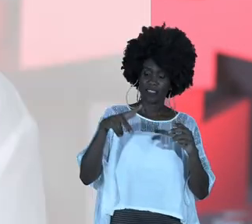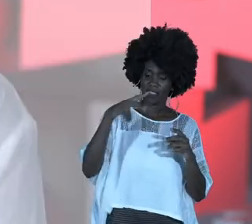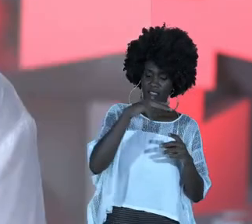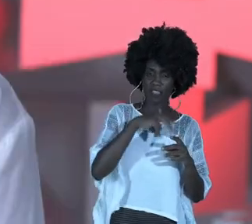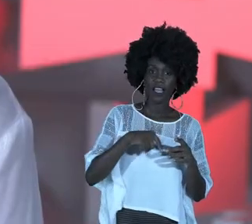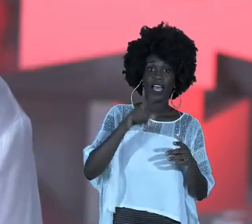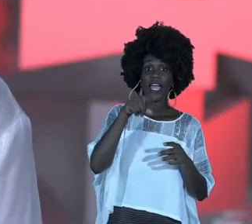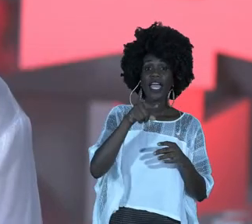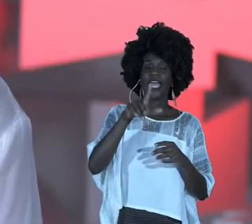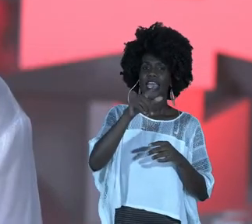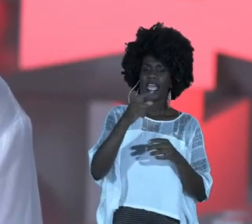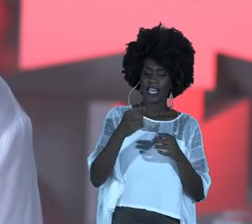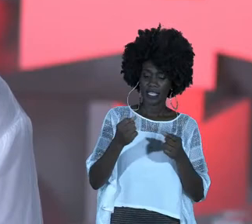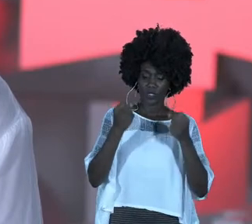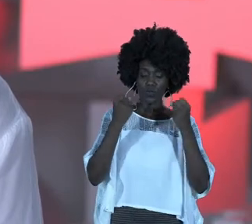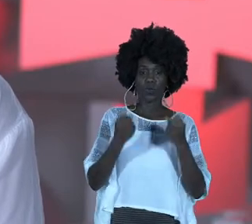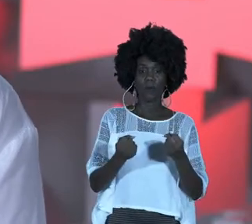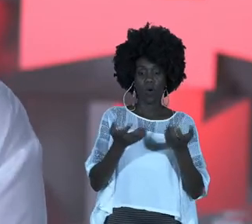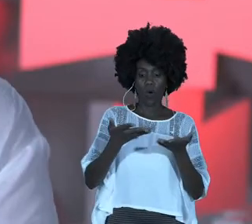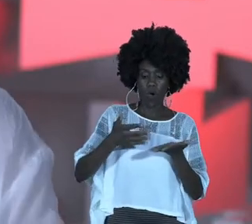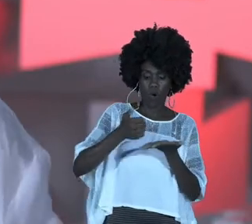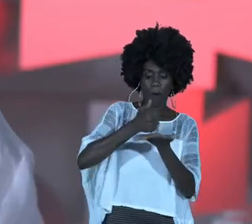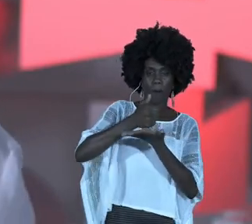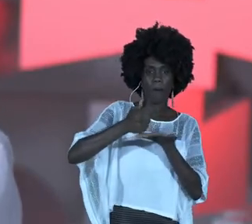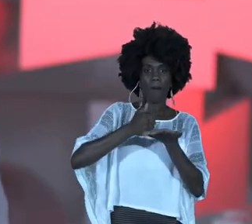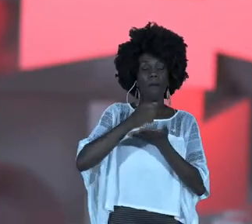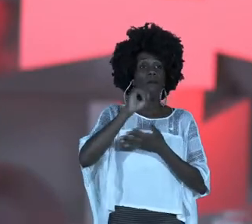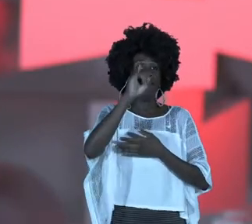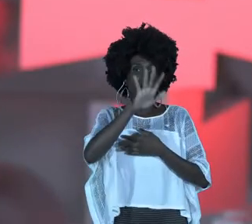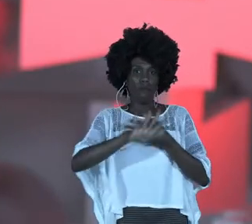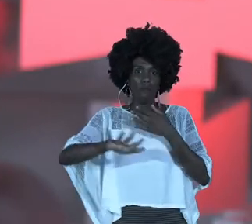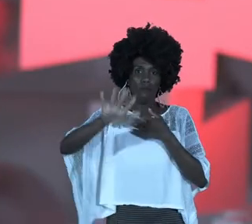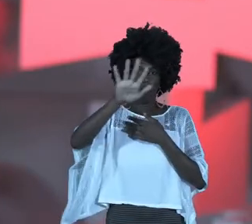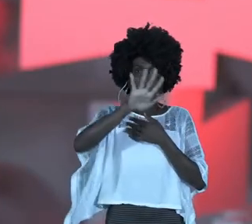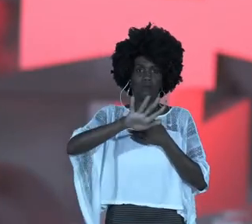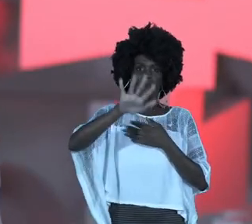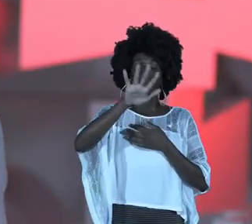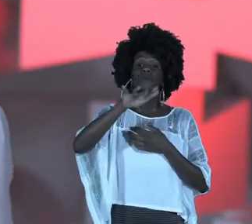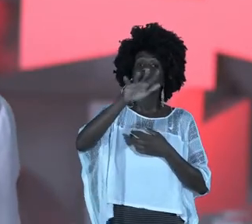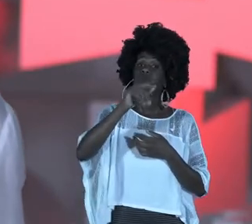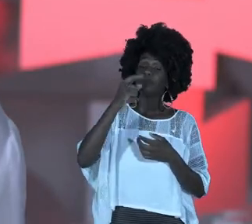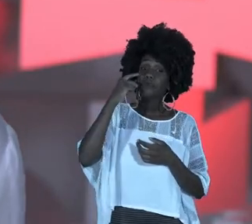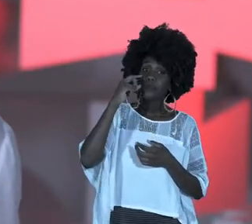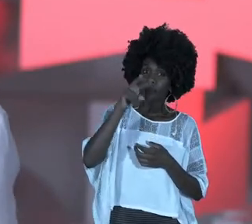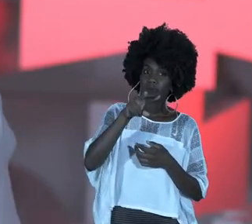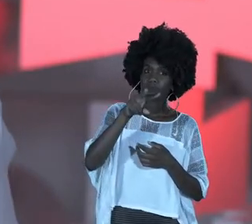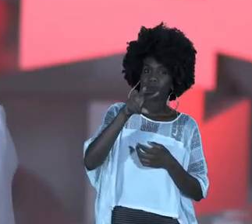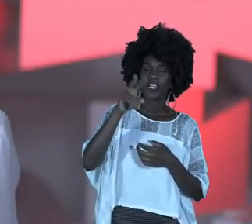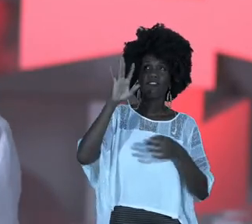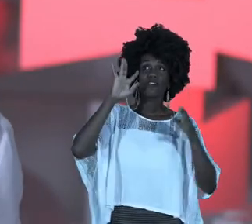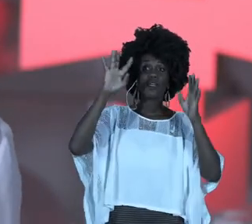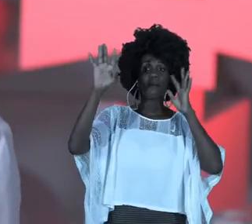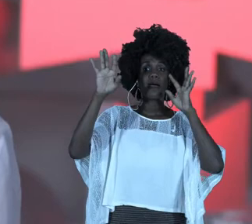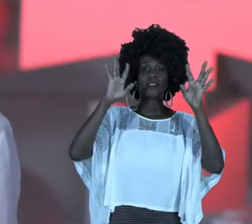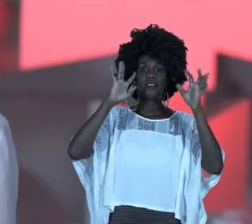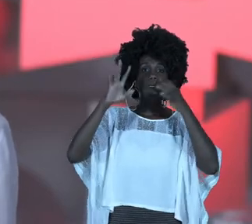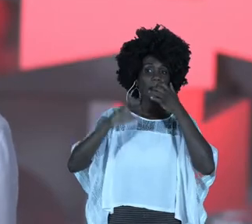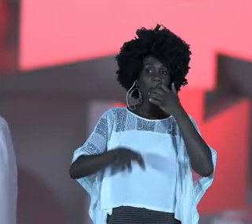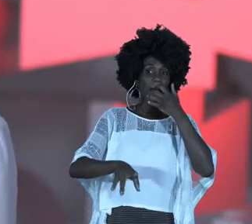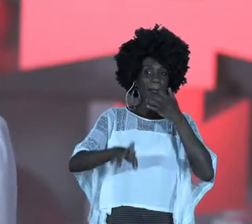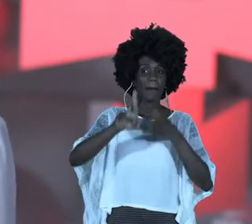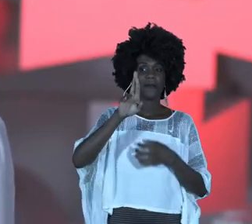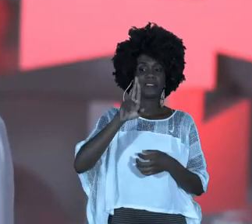suporte bidimensional que carrega toda uma ilusão de espaço, toda ilusão de